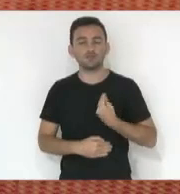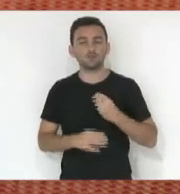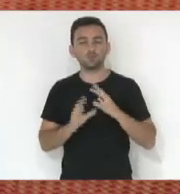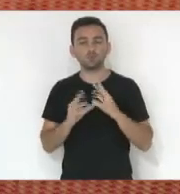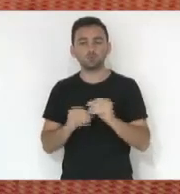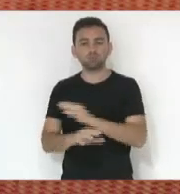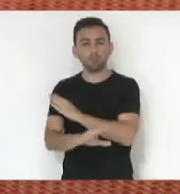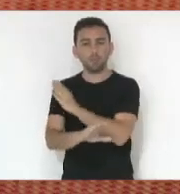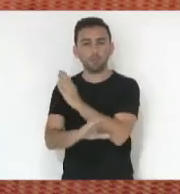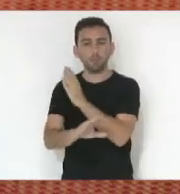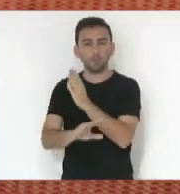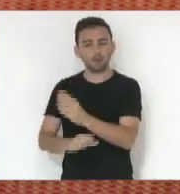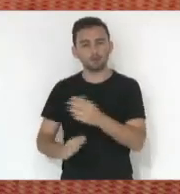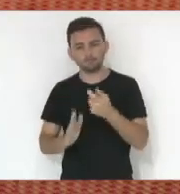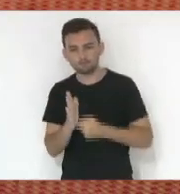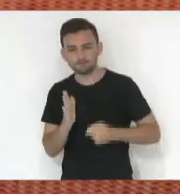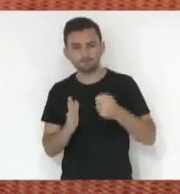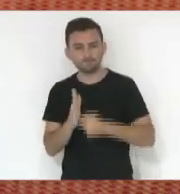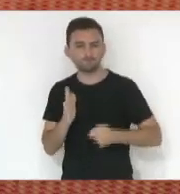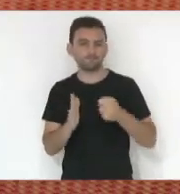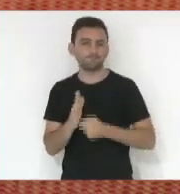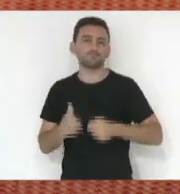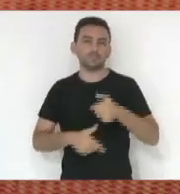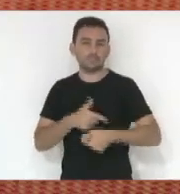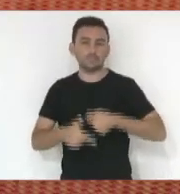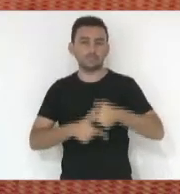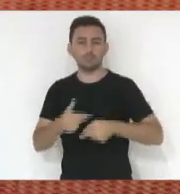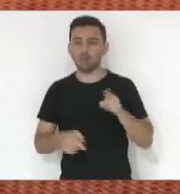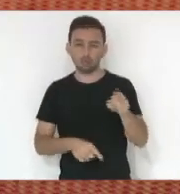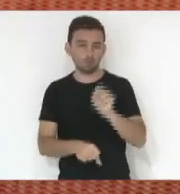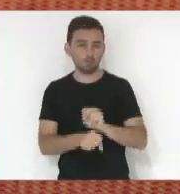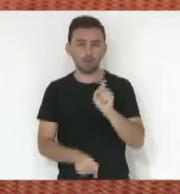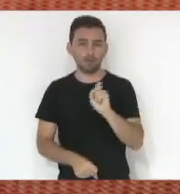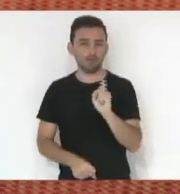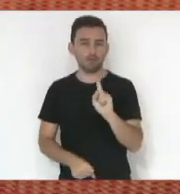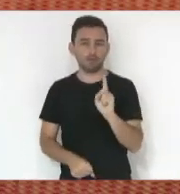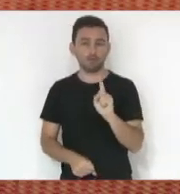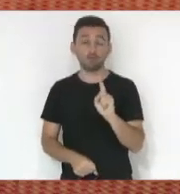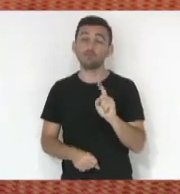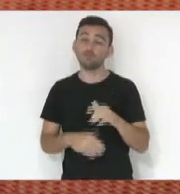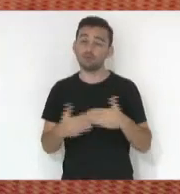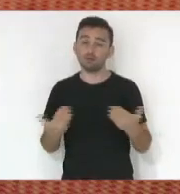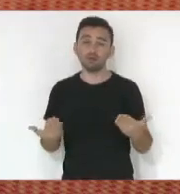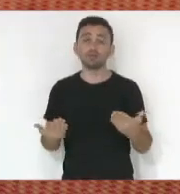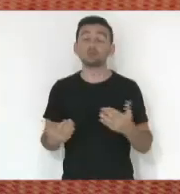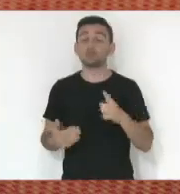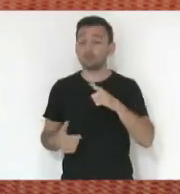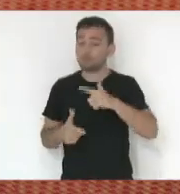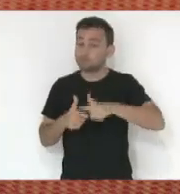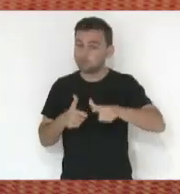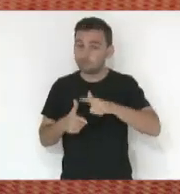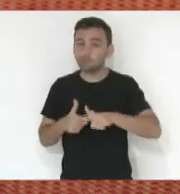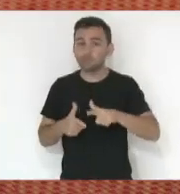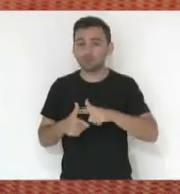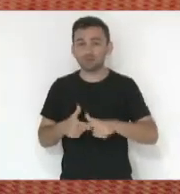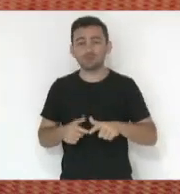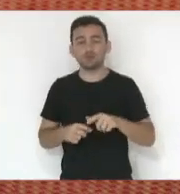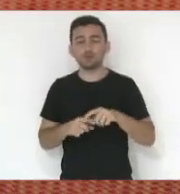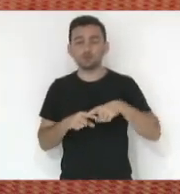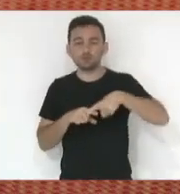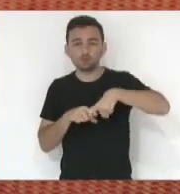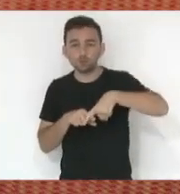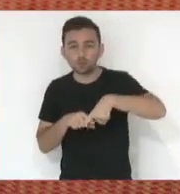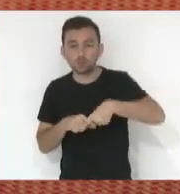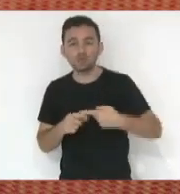sempre forte na luta, no trabalho, e lá eles não param. Mas tão logo tem problemas de osteoporose, problemas de joelho, problema